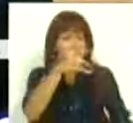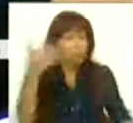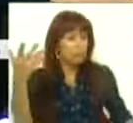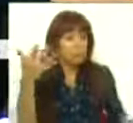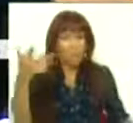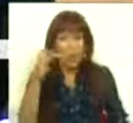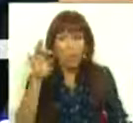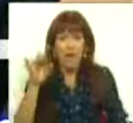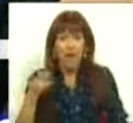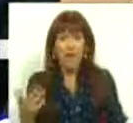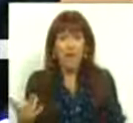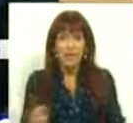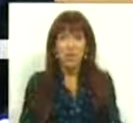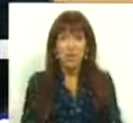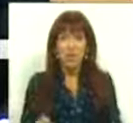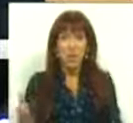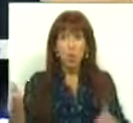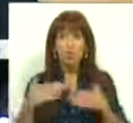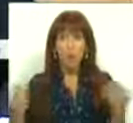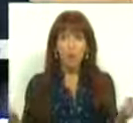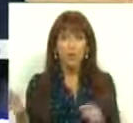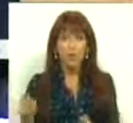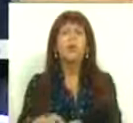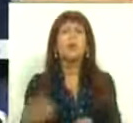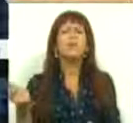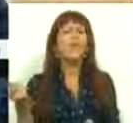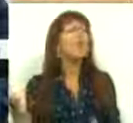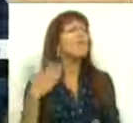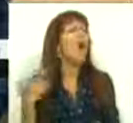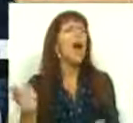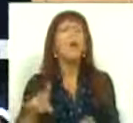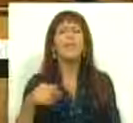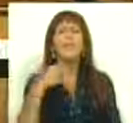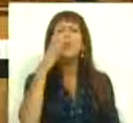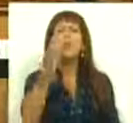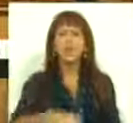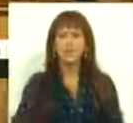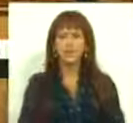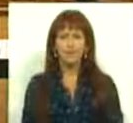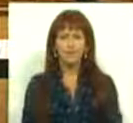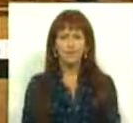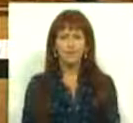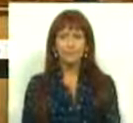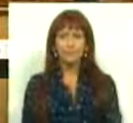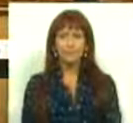infelizmente o Partido Socialista não nos deixou. De onde vem esse dinheiro? Disse.